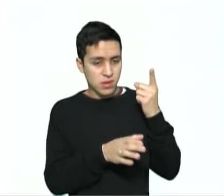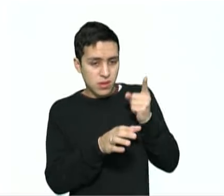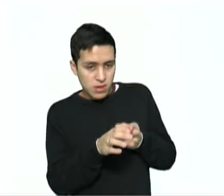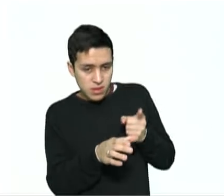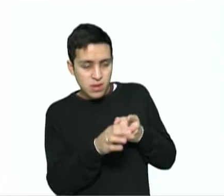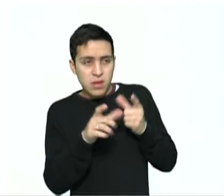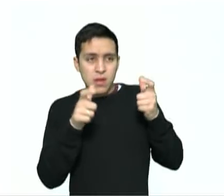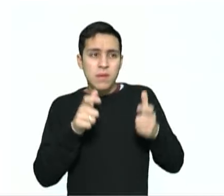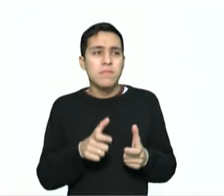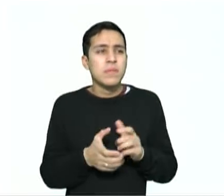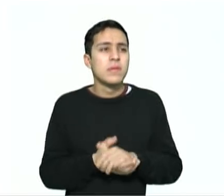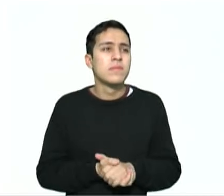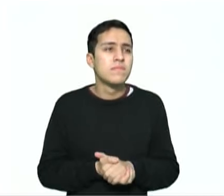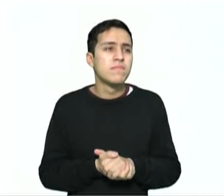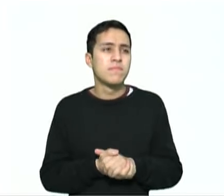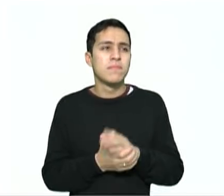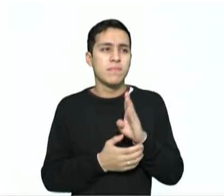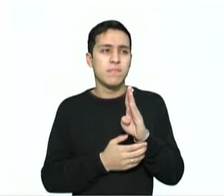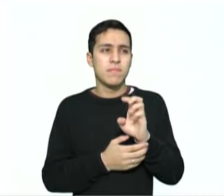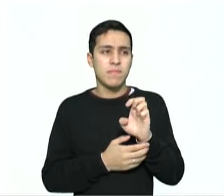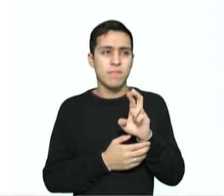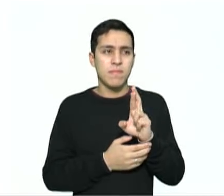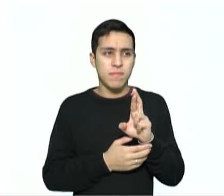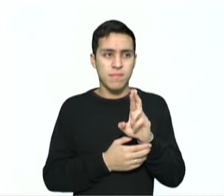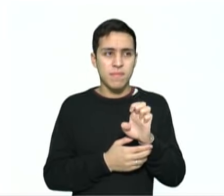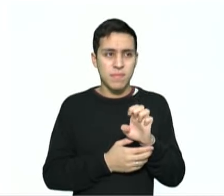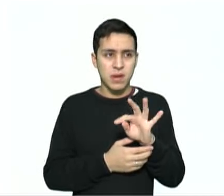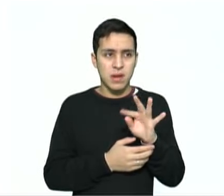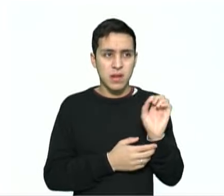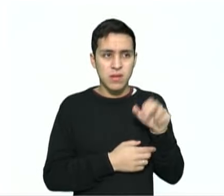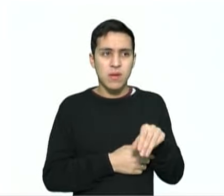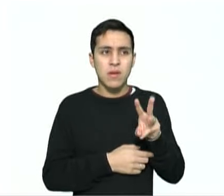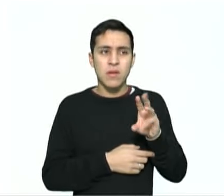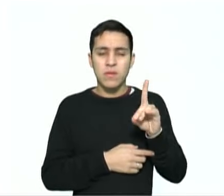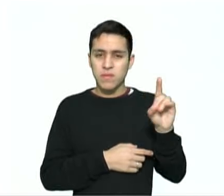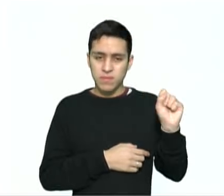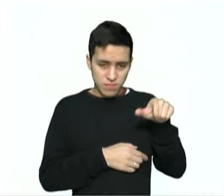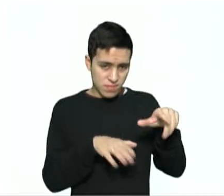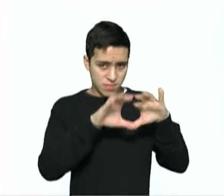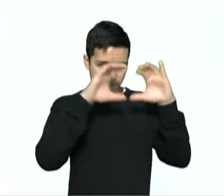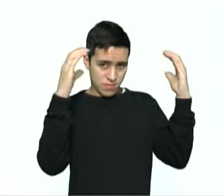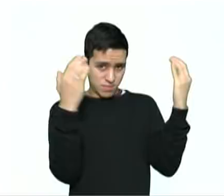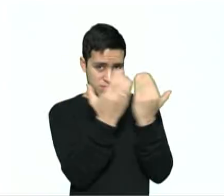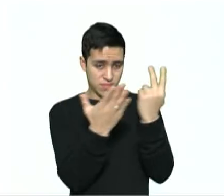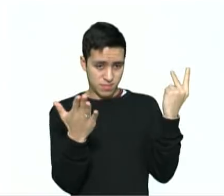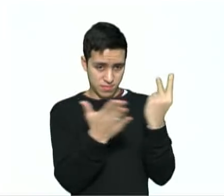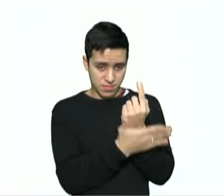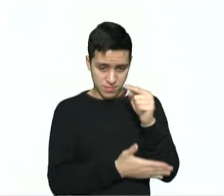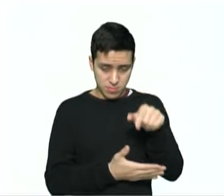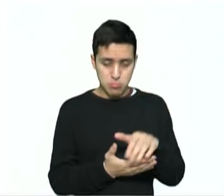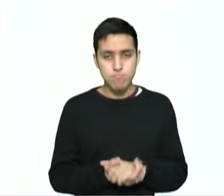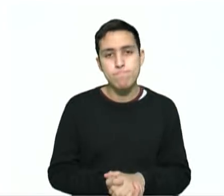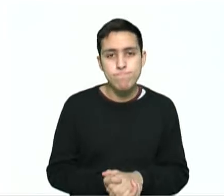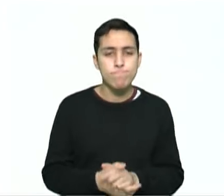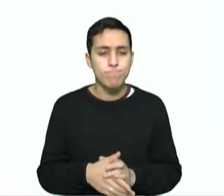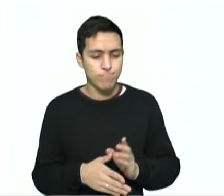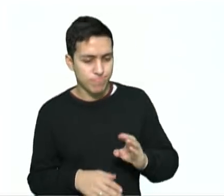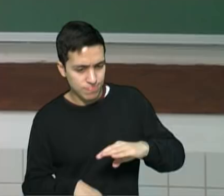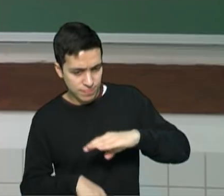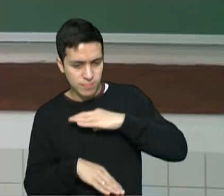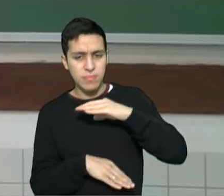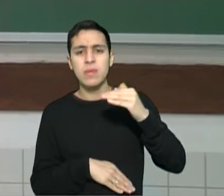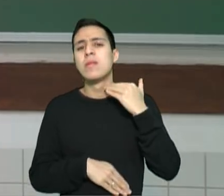de Bretton Woods, uma cidade em que deu o próprio nome à conferência. Dentro dessa situação, a gente percebe que o